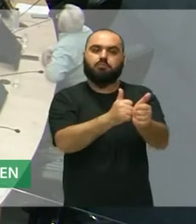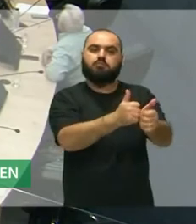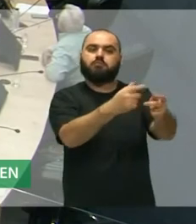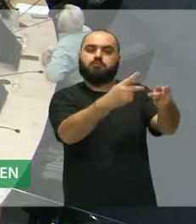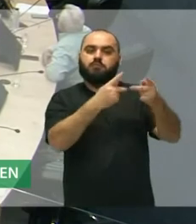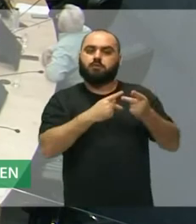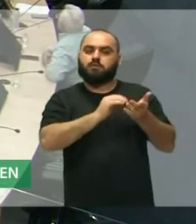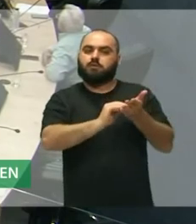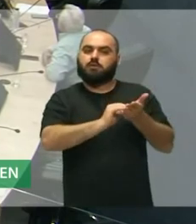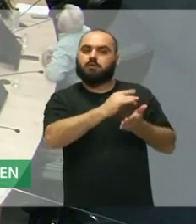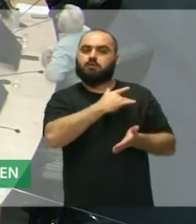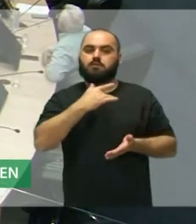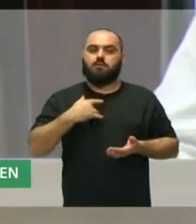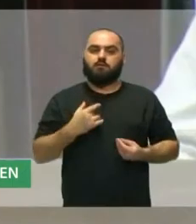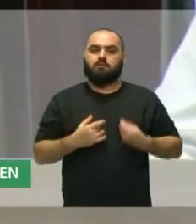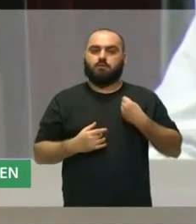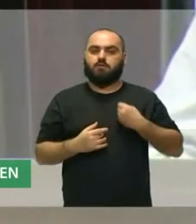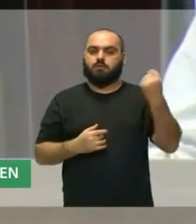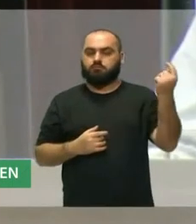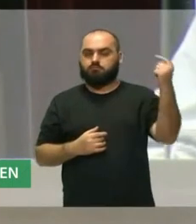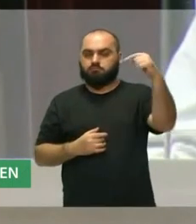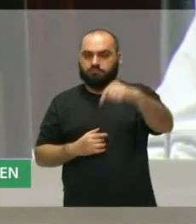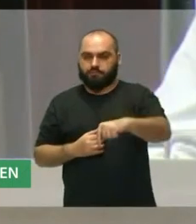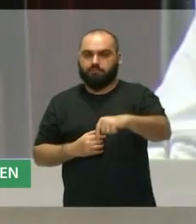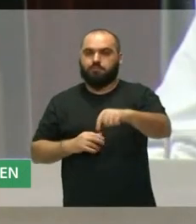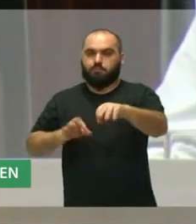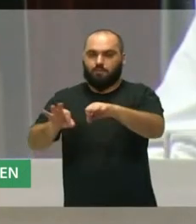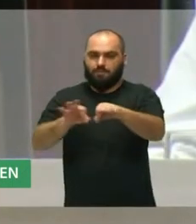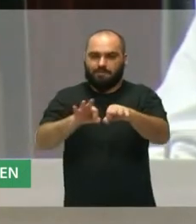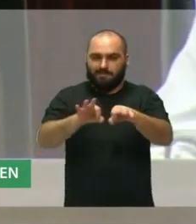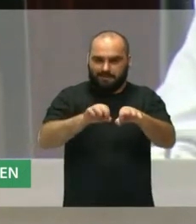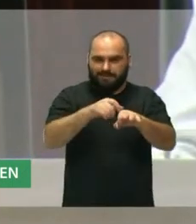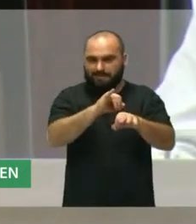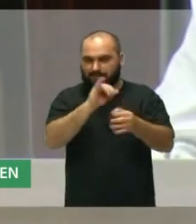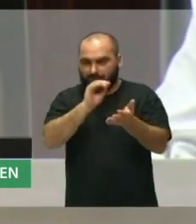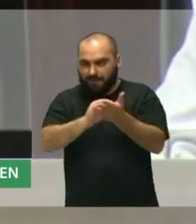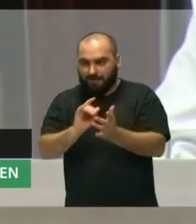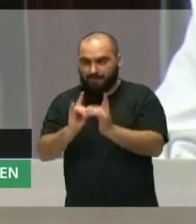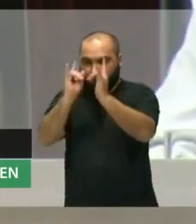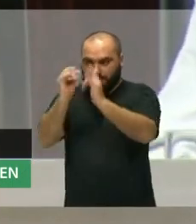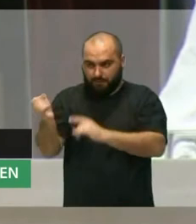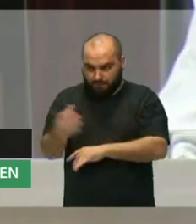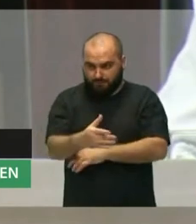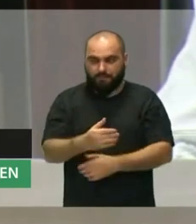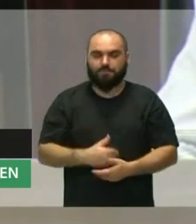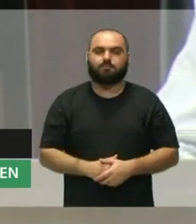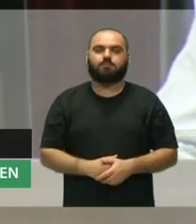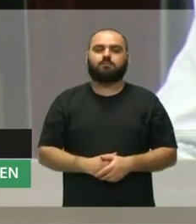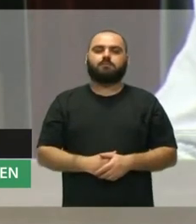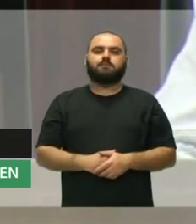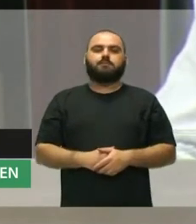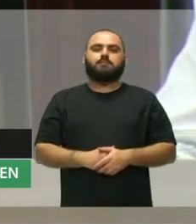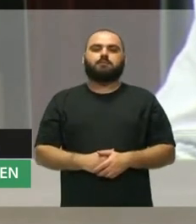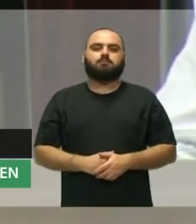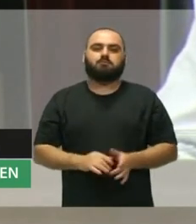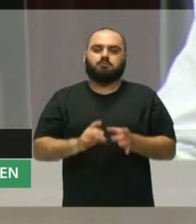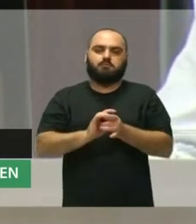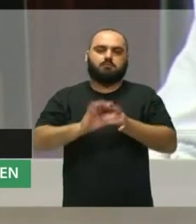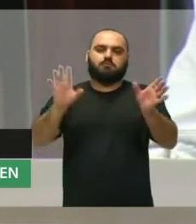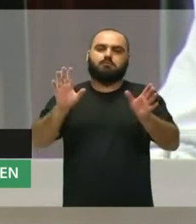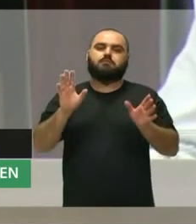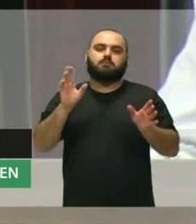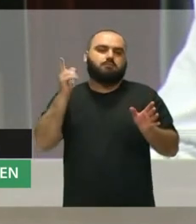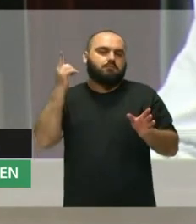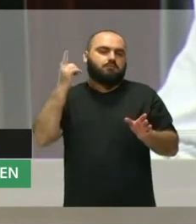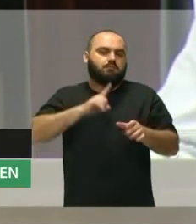secretário da Saúde quando ele veio para organizar o que faltava para o prédio novo. E nós estamos à disposição para construir